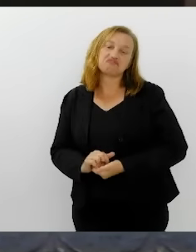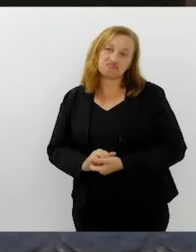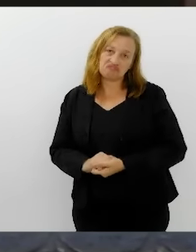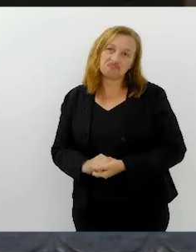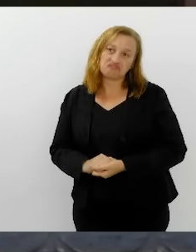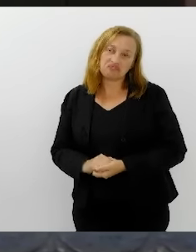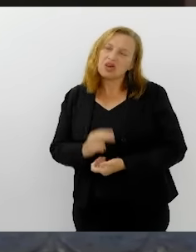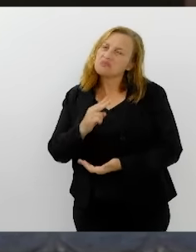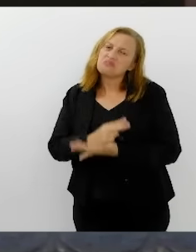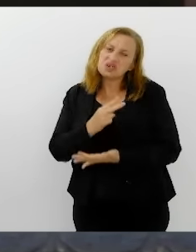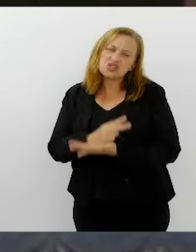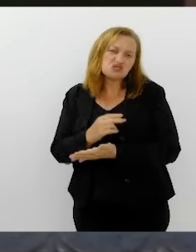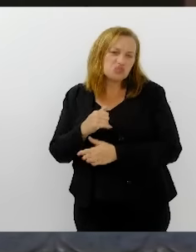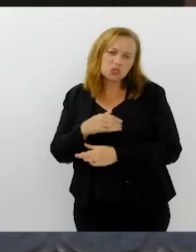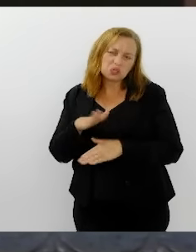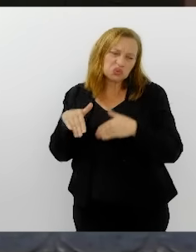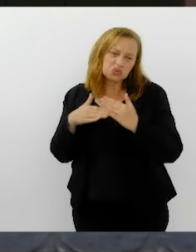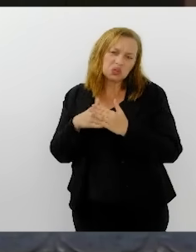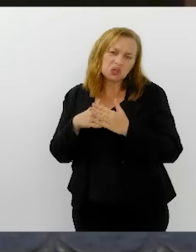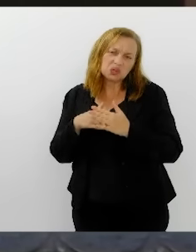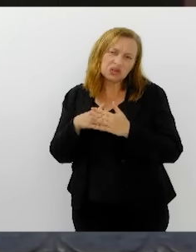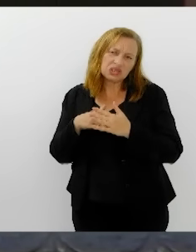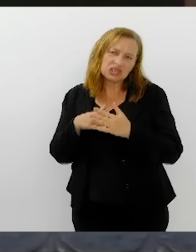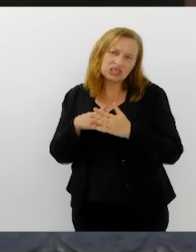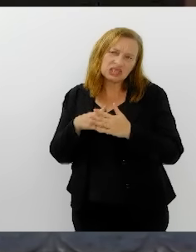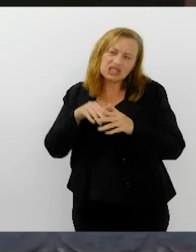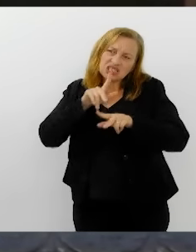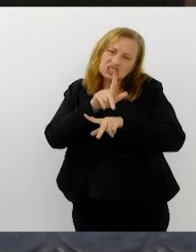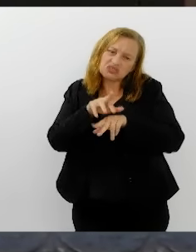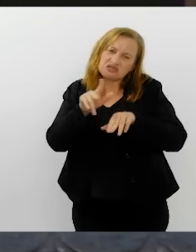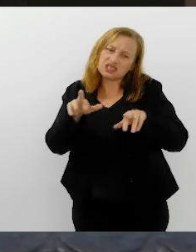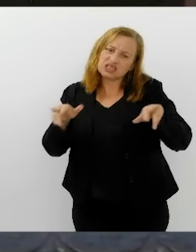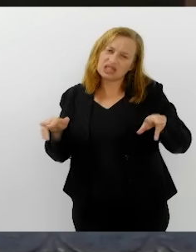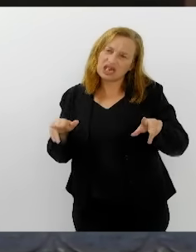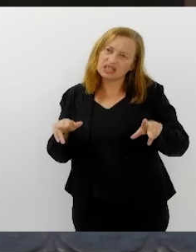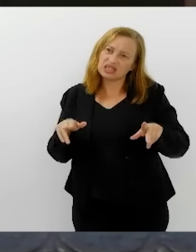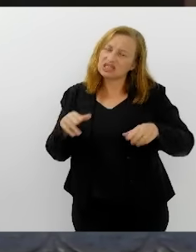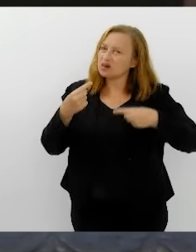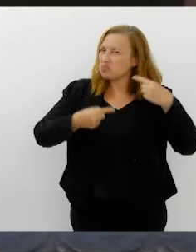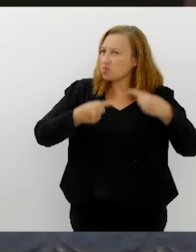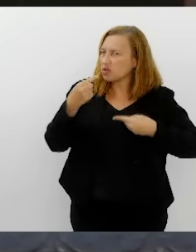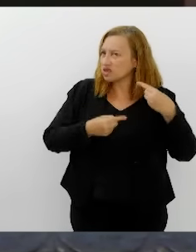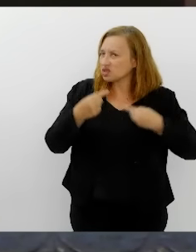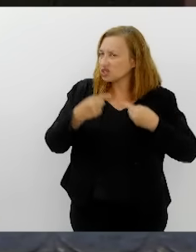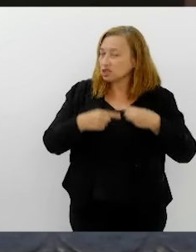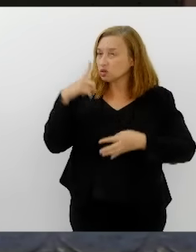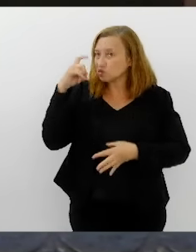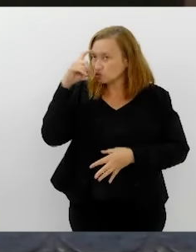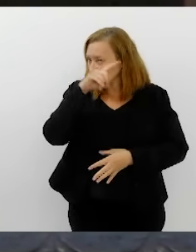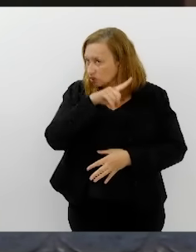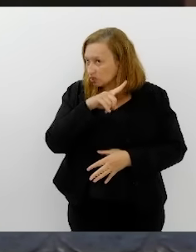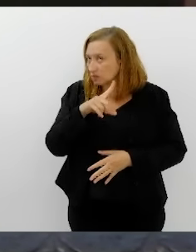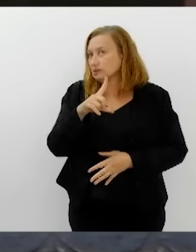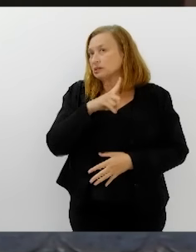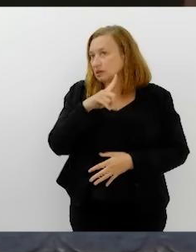com todas as adversidades da política e com toda a dificuldade que nós